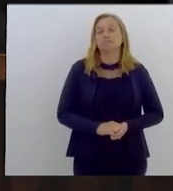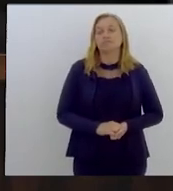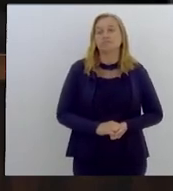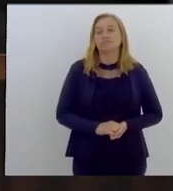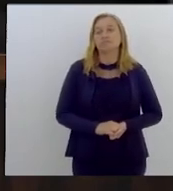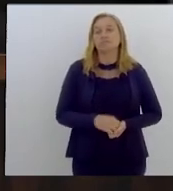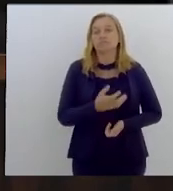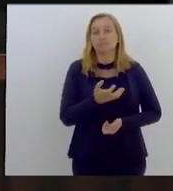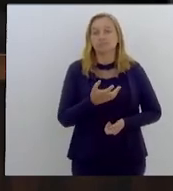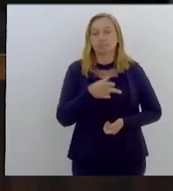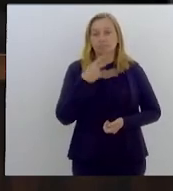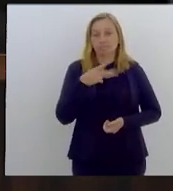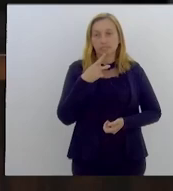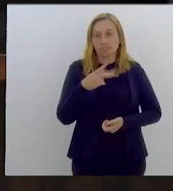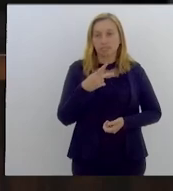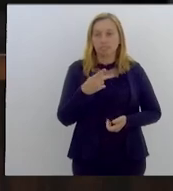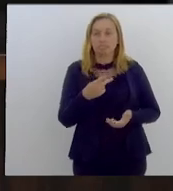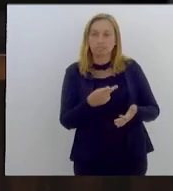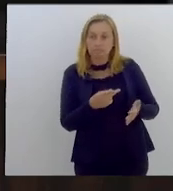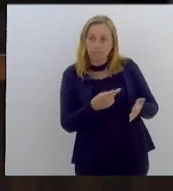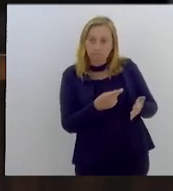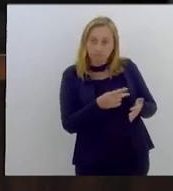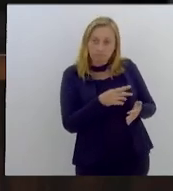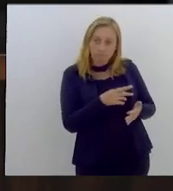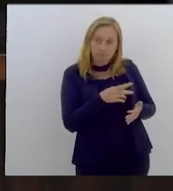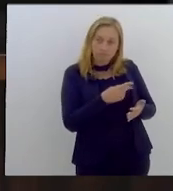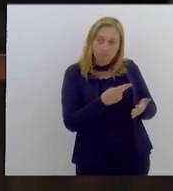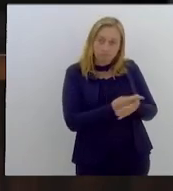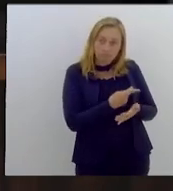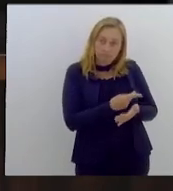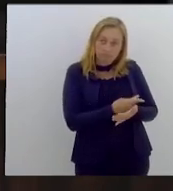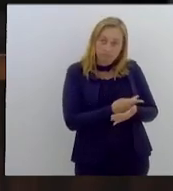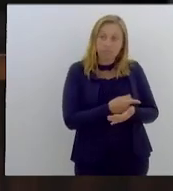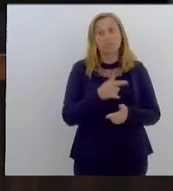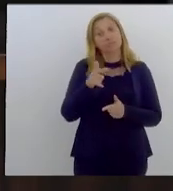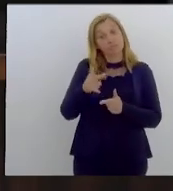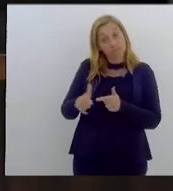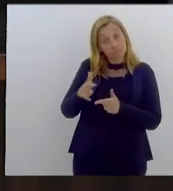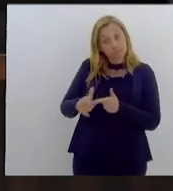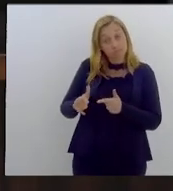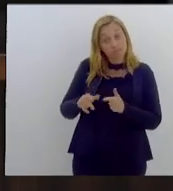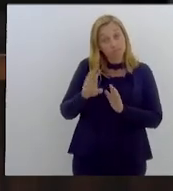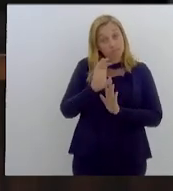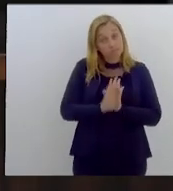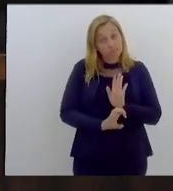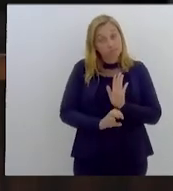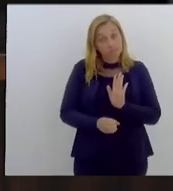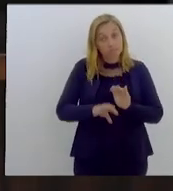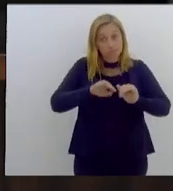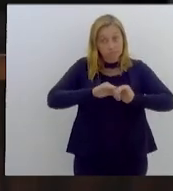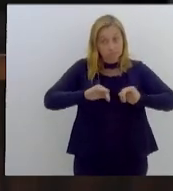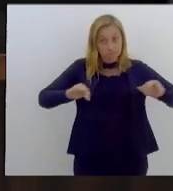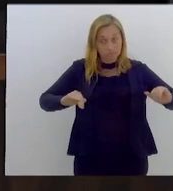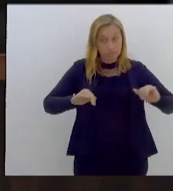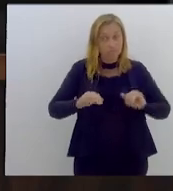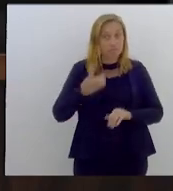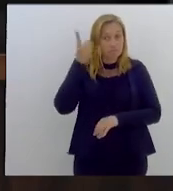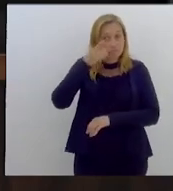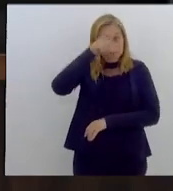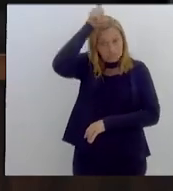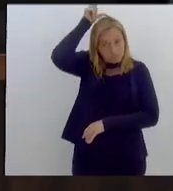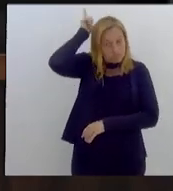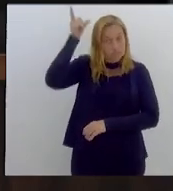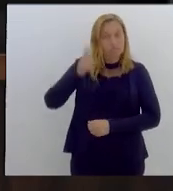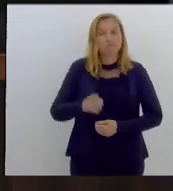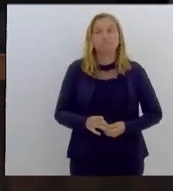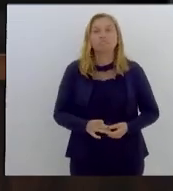porque ele quer falar de negativação e restrição, é justamente isso que deu problema. A gente faz uma emenda apartada, Luiz? Onde é que tem